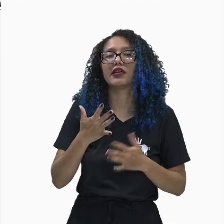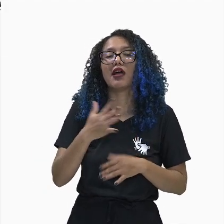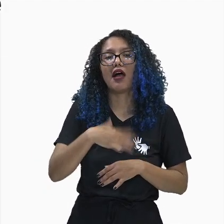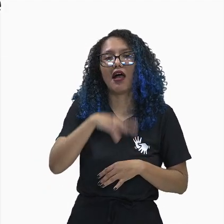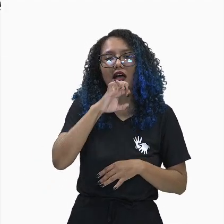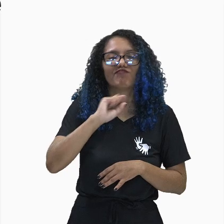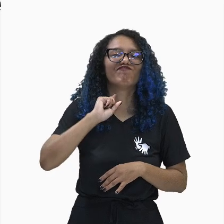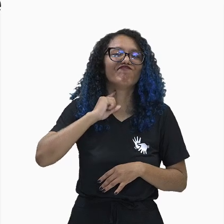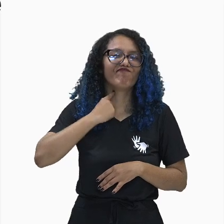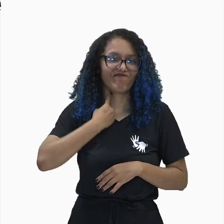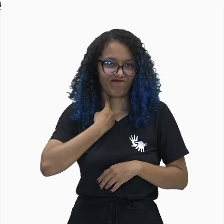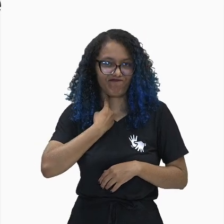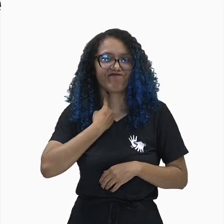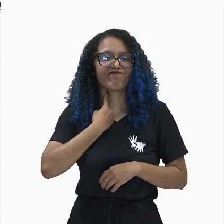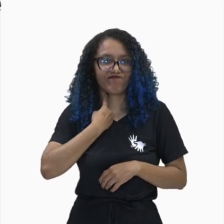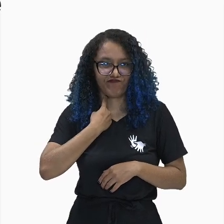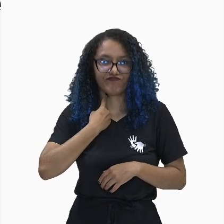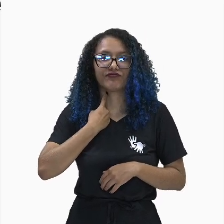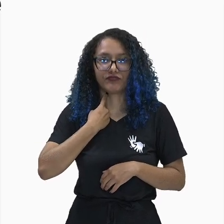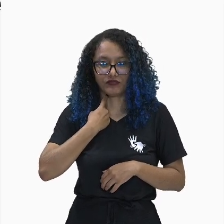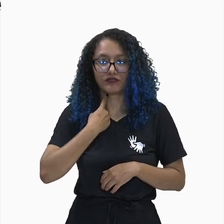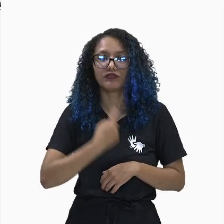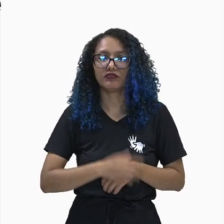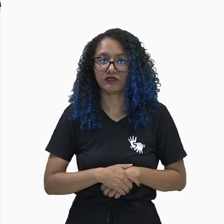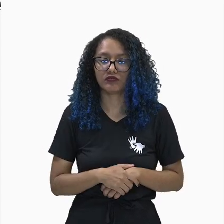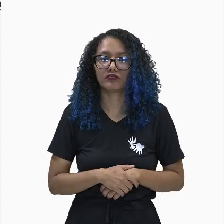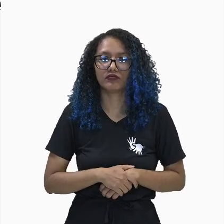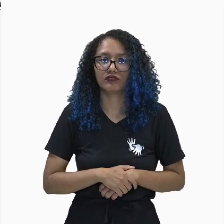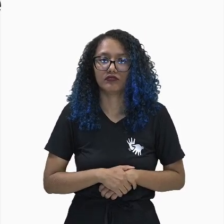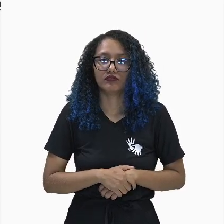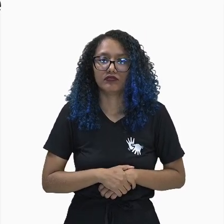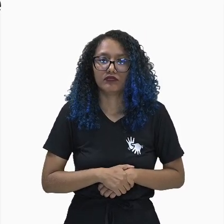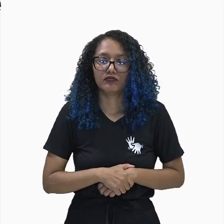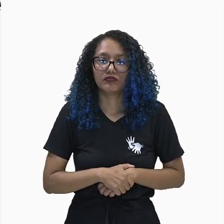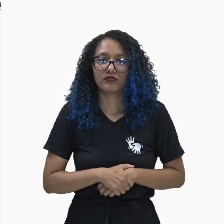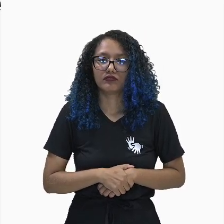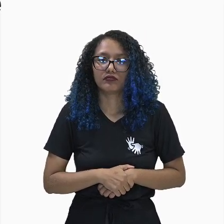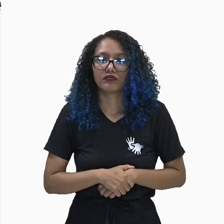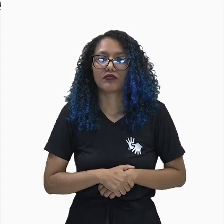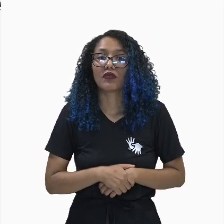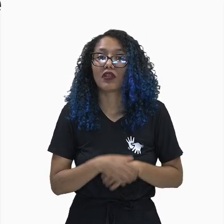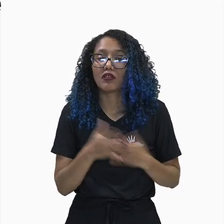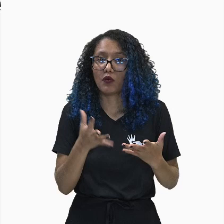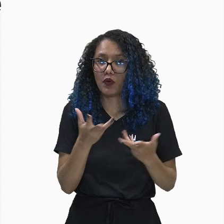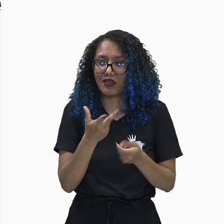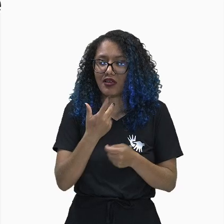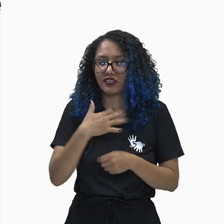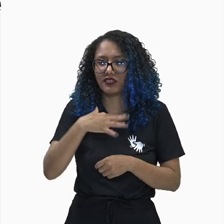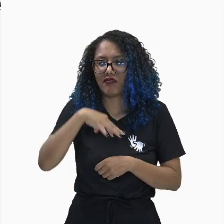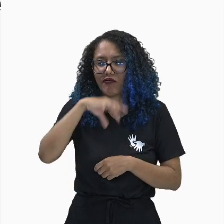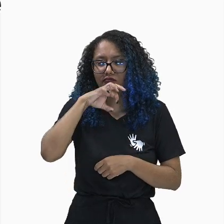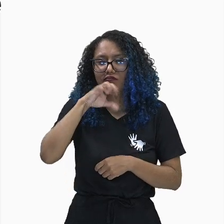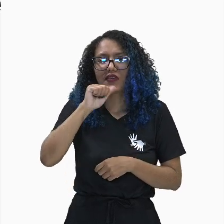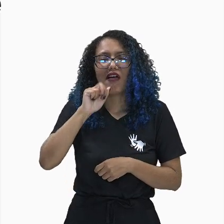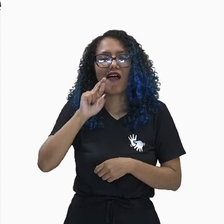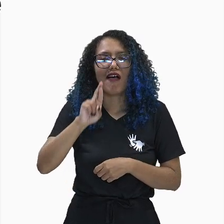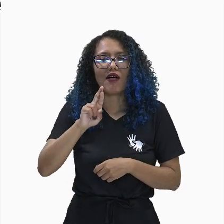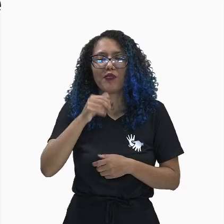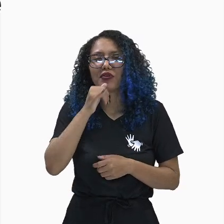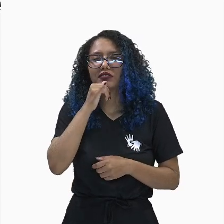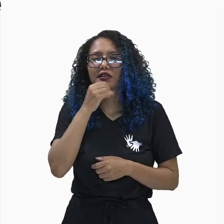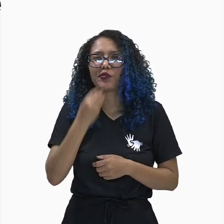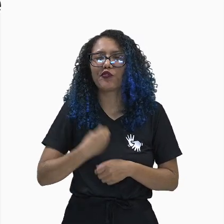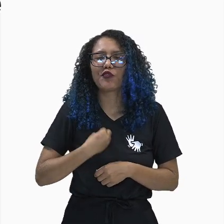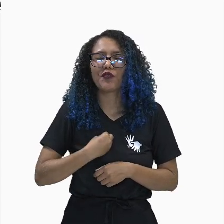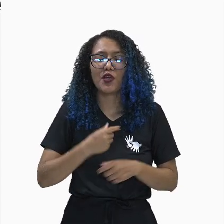ar. Então, nós temos aí, né, que a qualidade do ar, imagine viver em um ambiente em